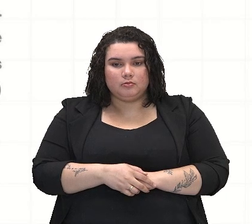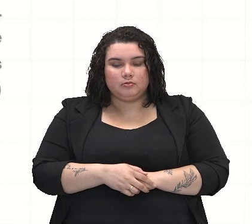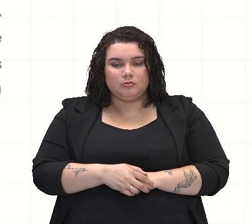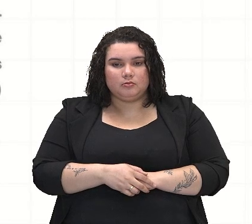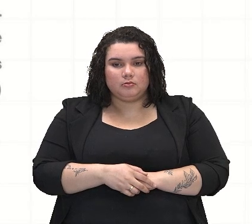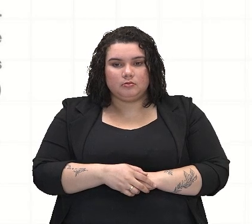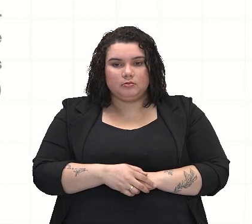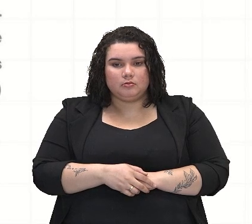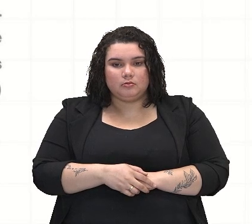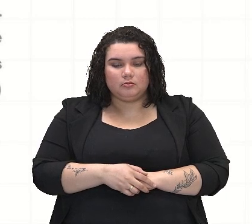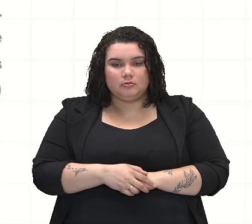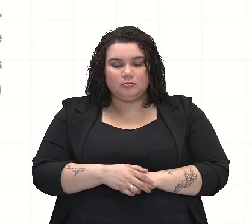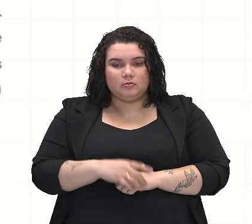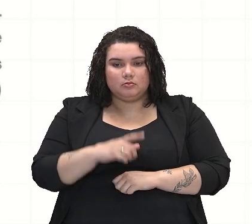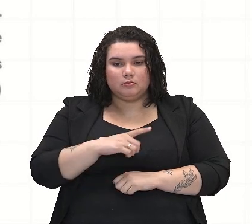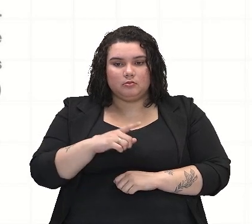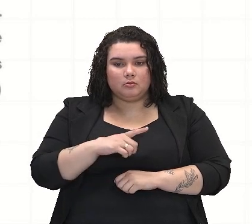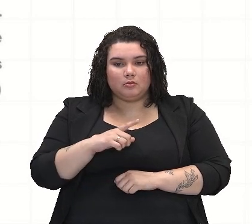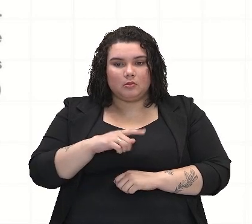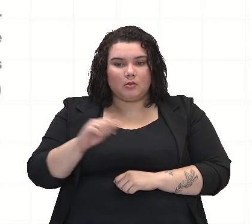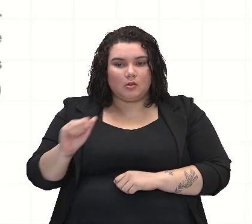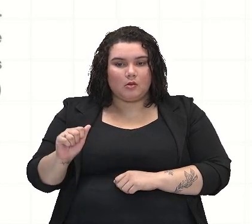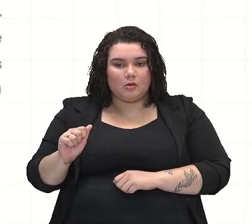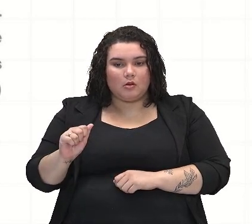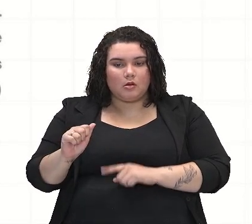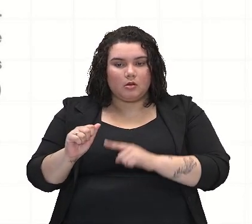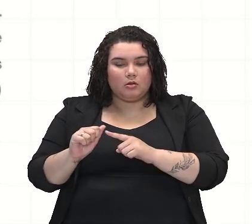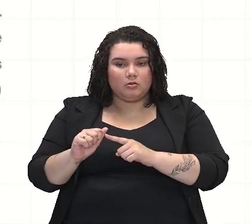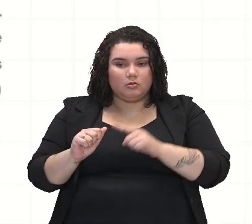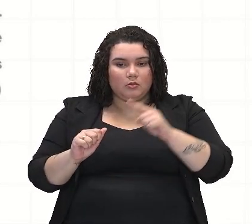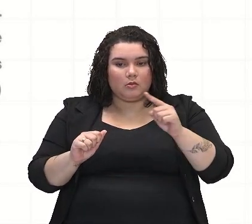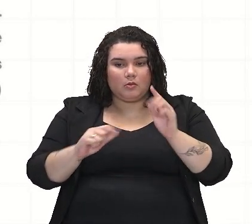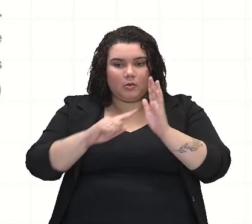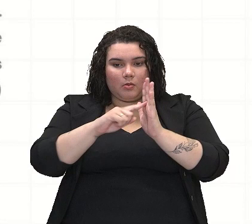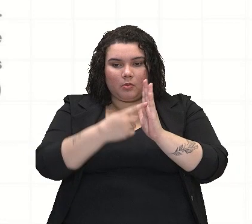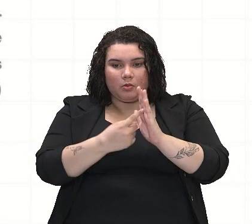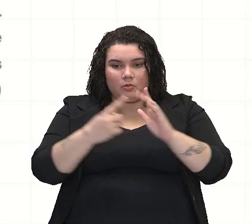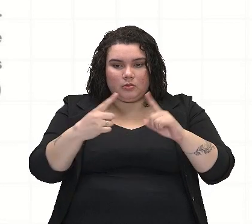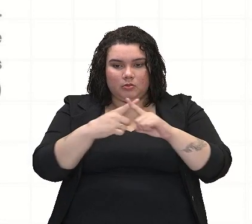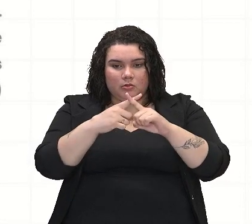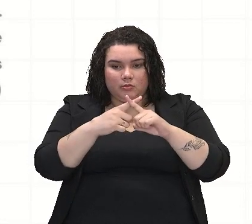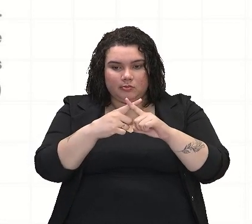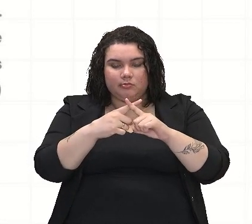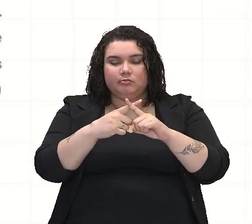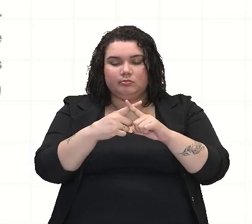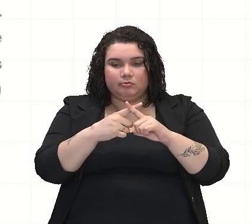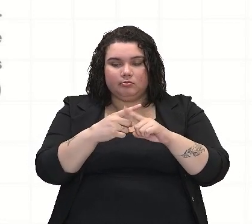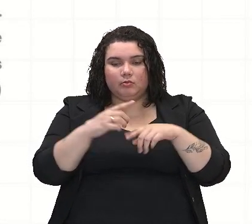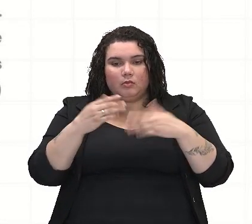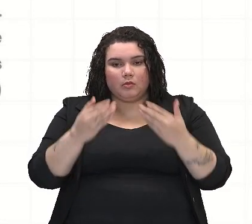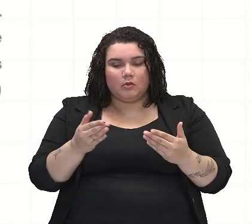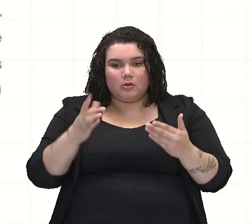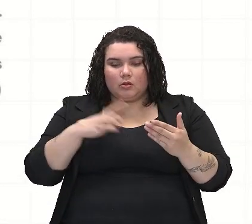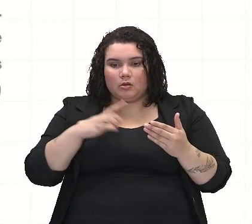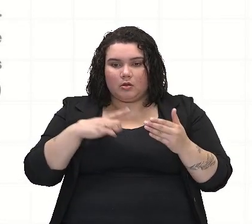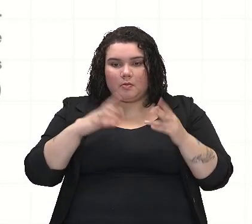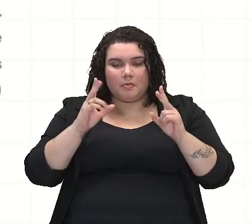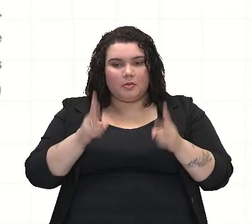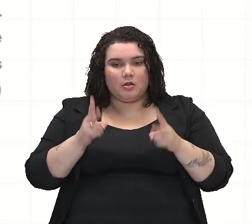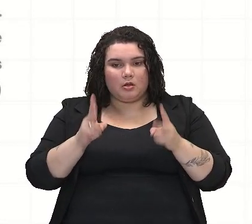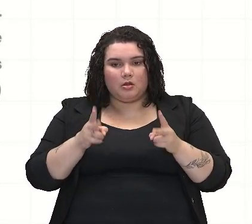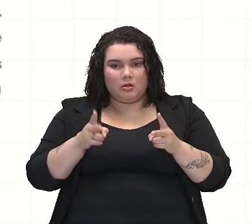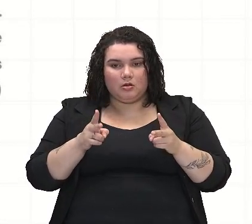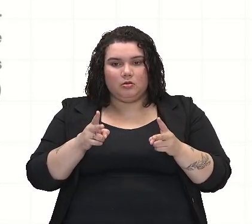e de A até ao ponto aqui, ó, nós conservamos a